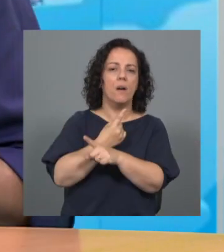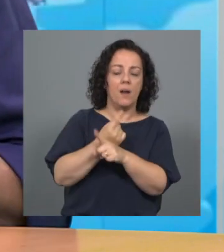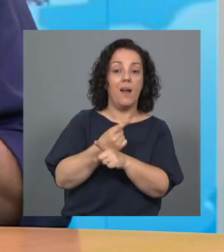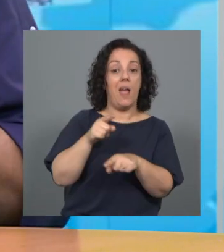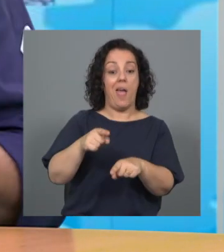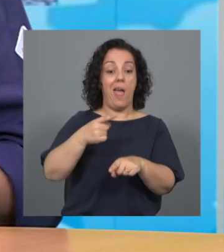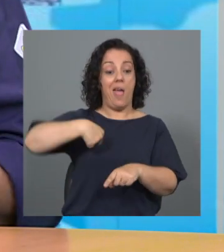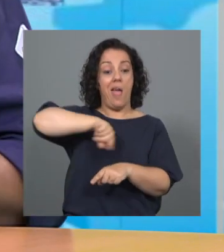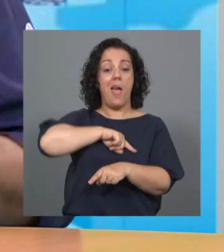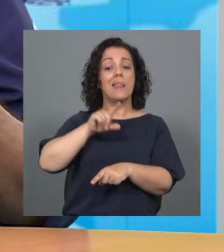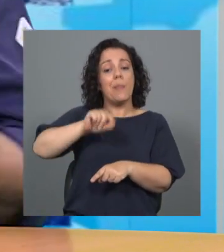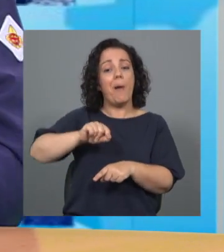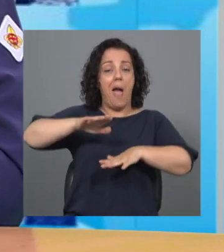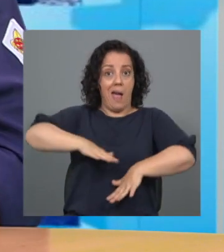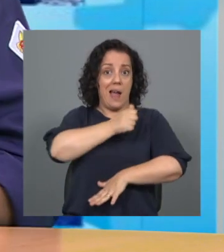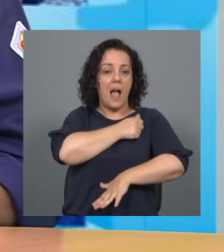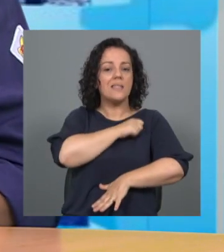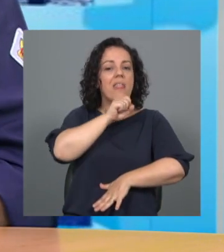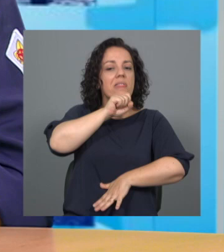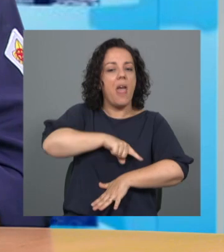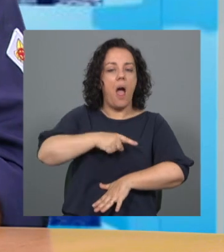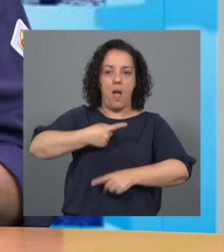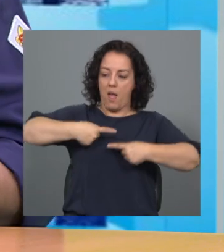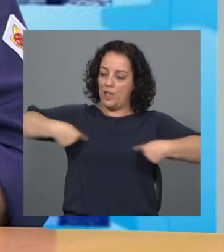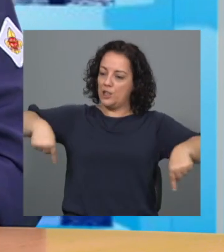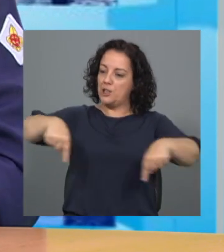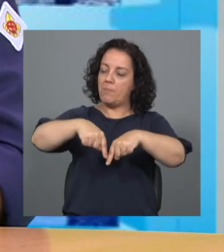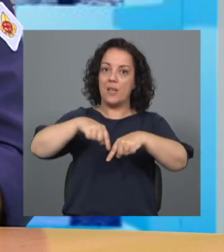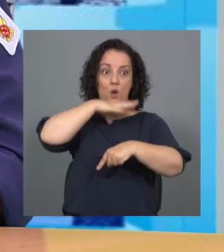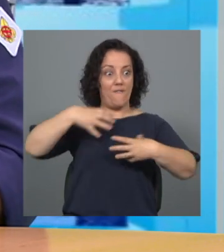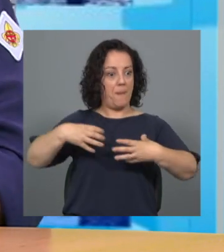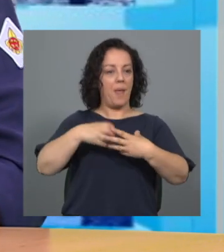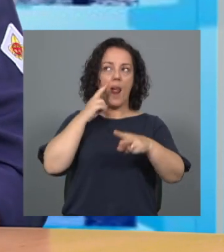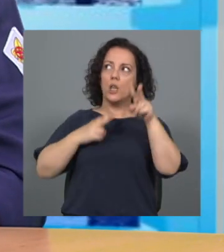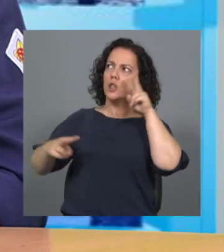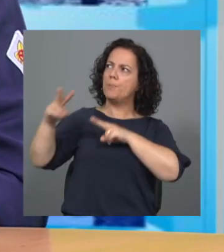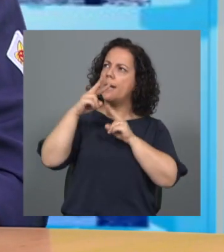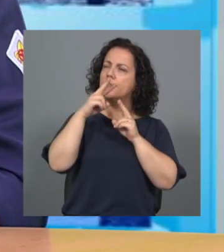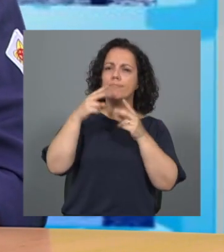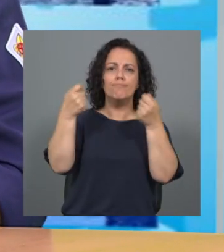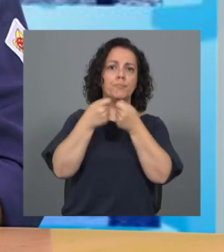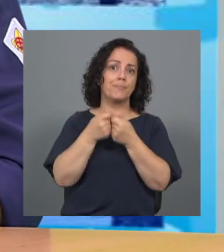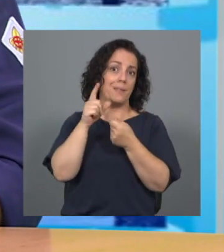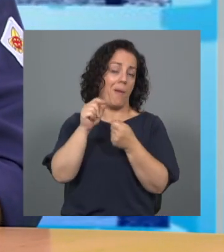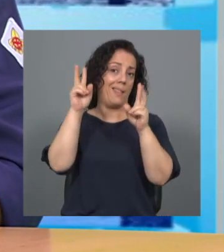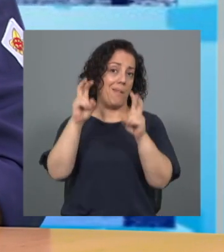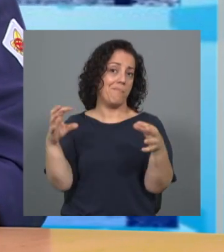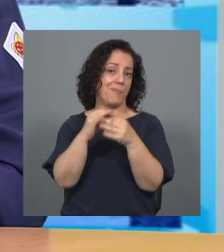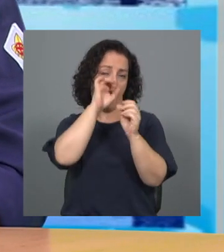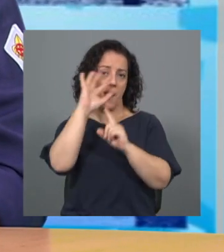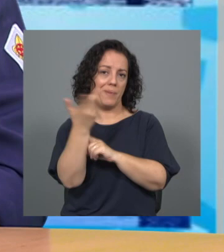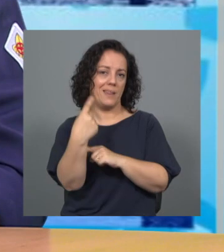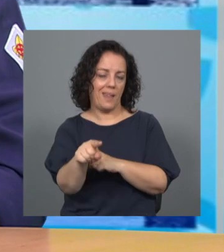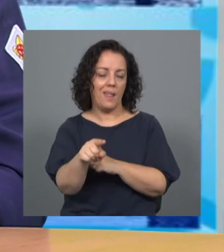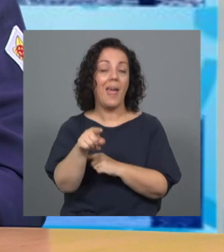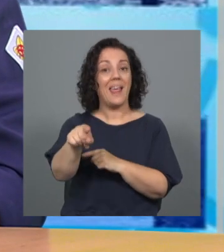estamos em casa a olhar com mais cuidado o espaço em que nós utilizamos com a família. E isso, portanto, foi uma maneira também de trabalhar as questões ambientais. Mas realmente o Escotismo em Casa